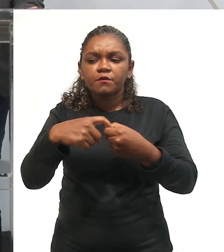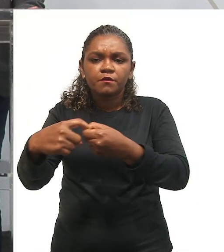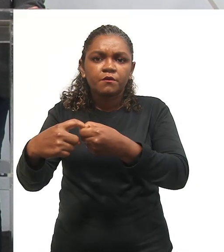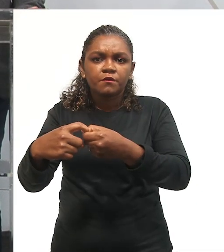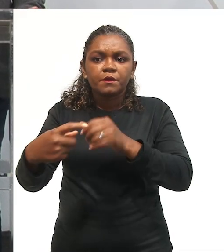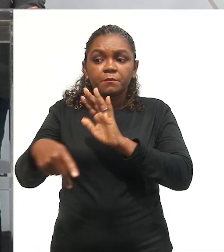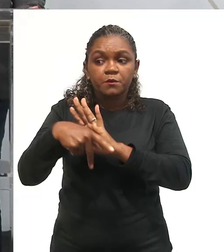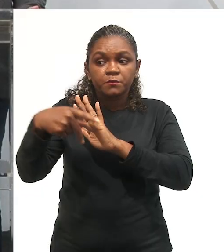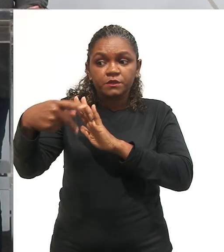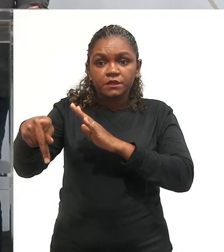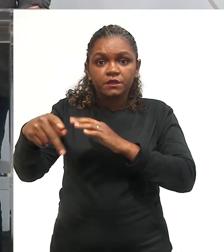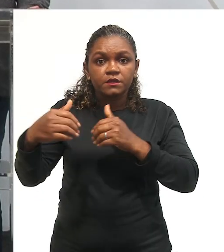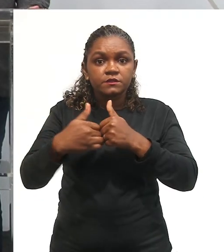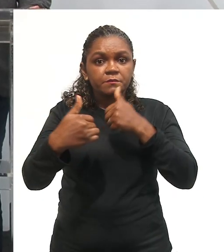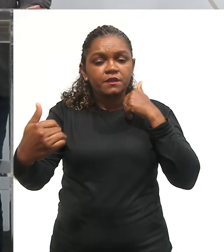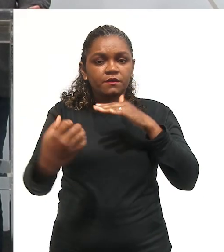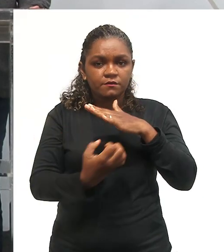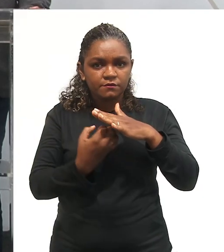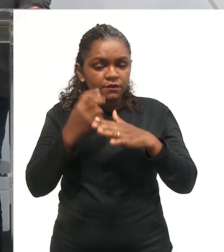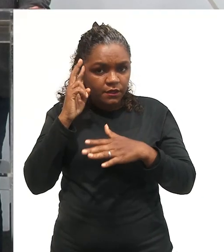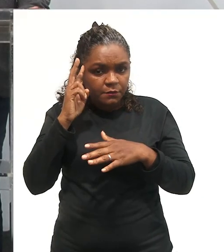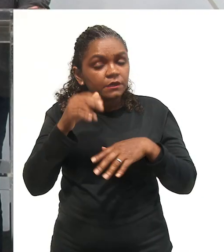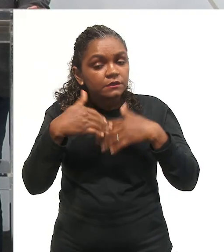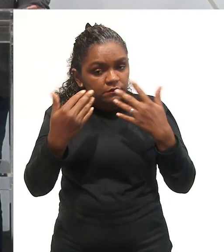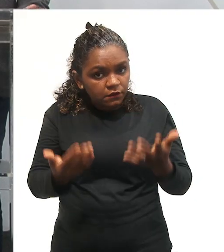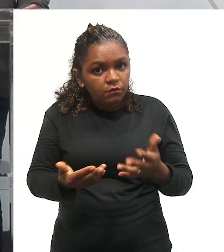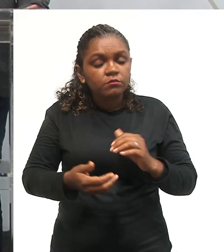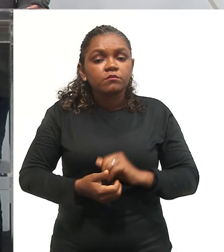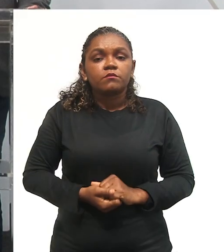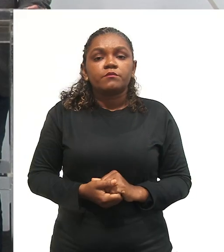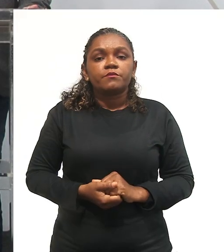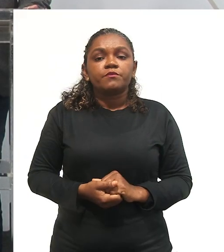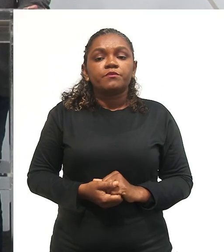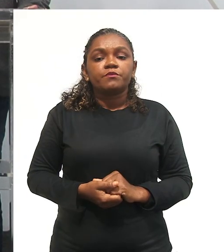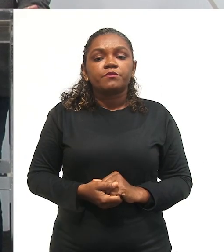com o da pessoa jurídica? E aí eu falei para vocês, então, que